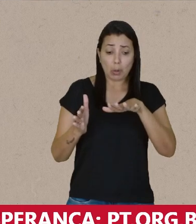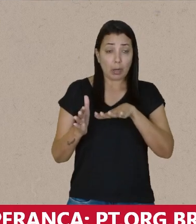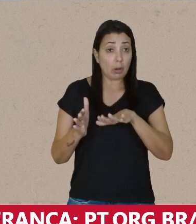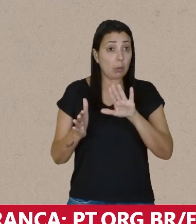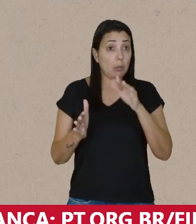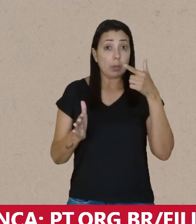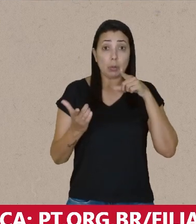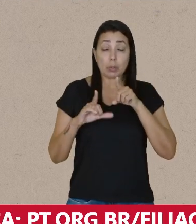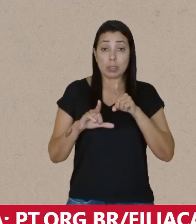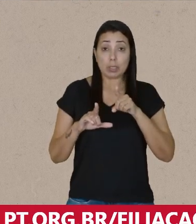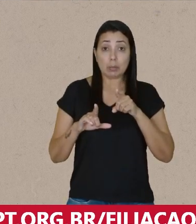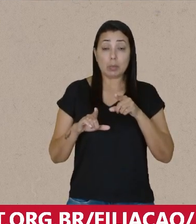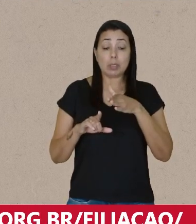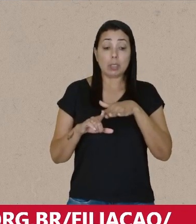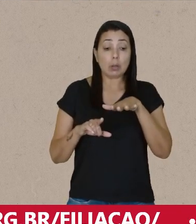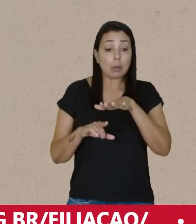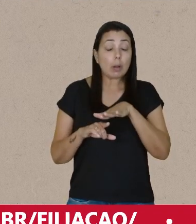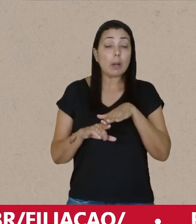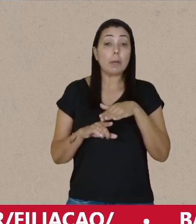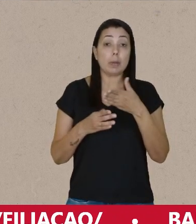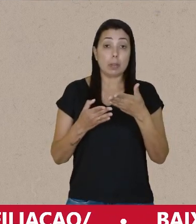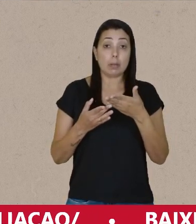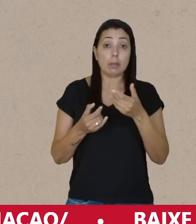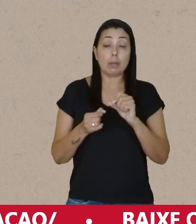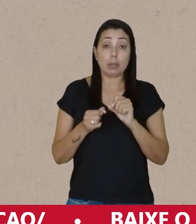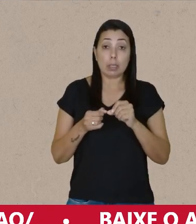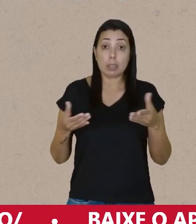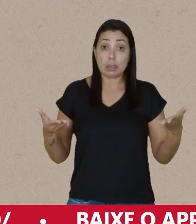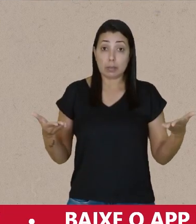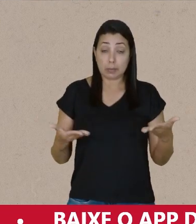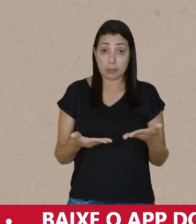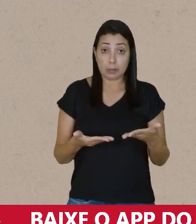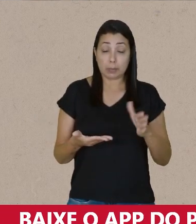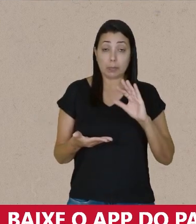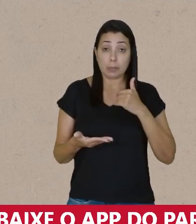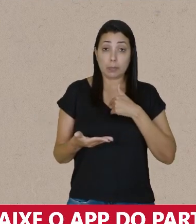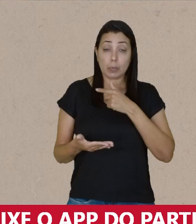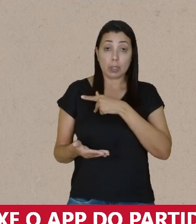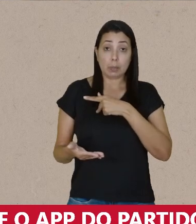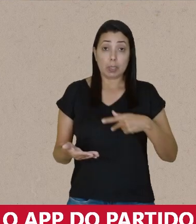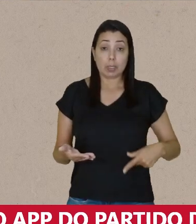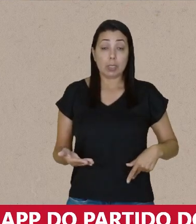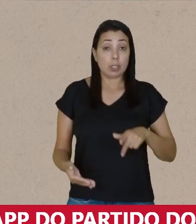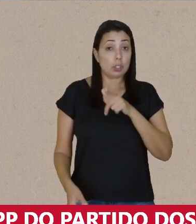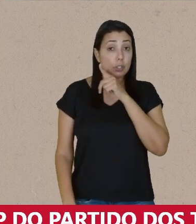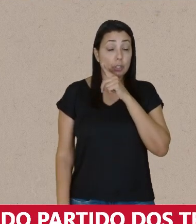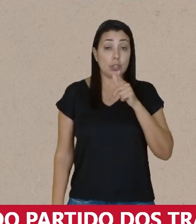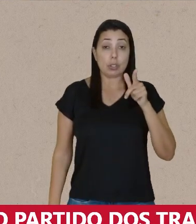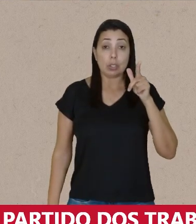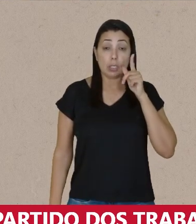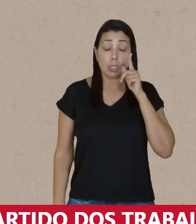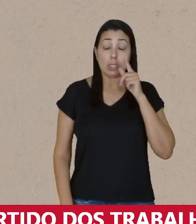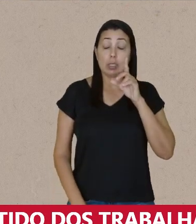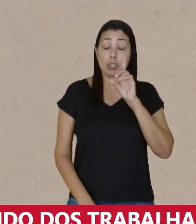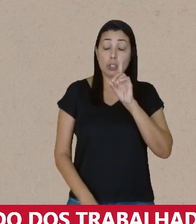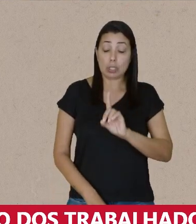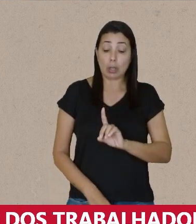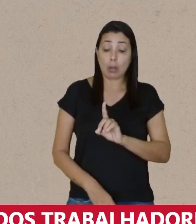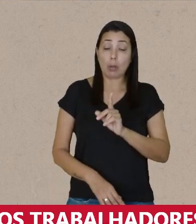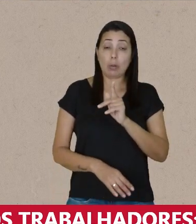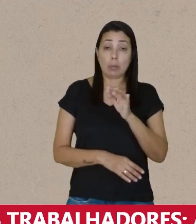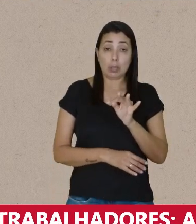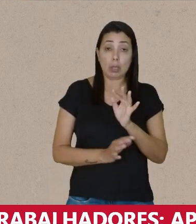não conseguimos ocupar as redes. O que nós estamos fazendo nesse momento, a nossa presidente Gleice, a direção do PT, o